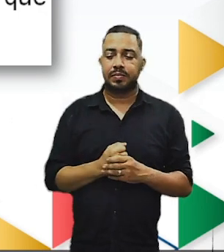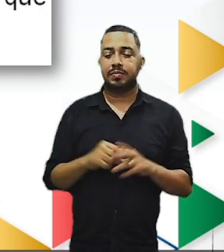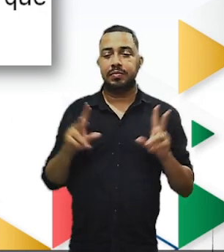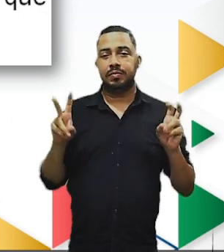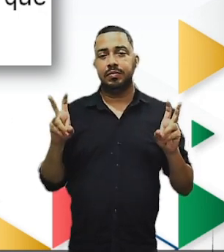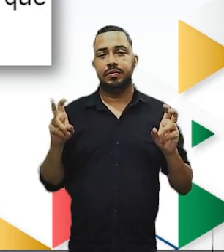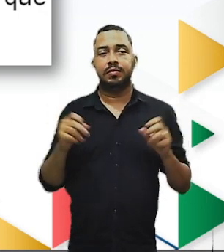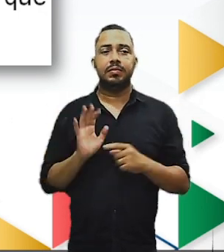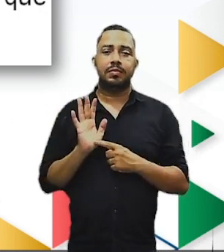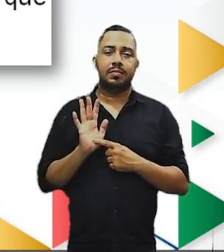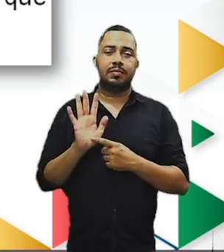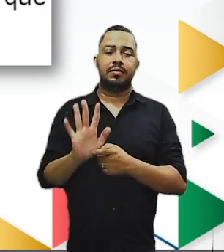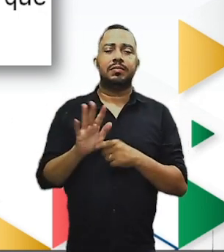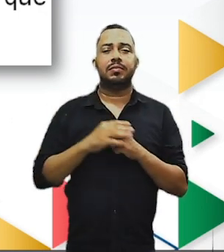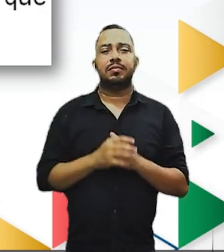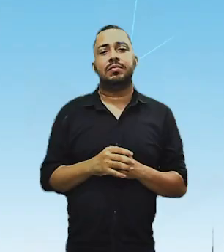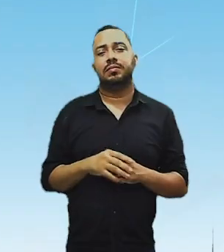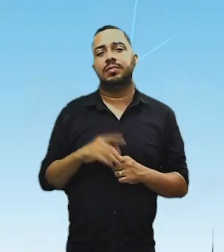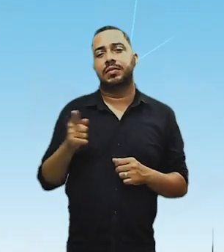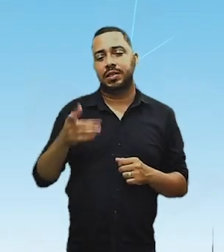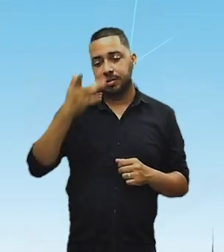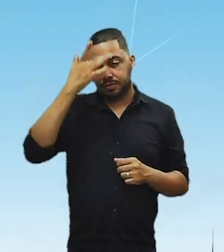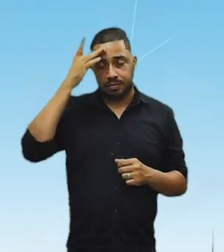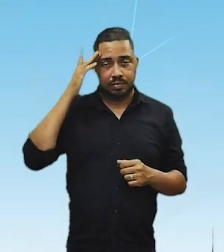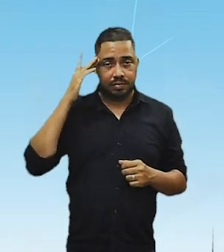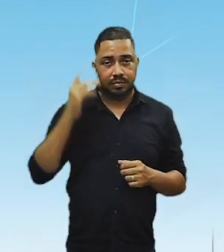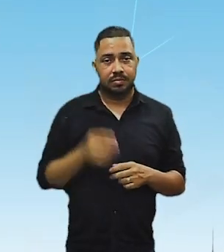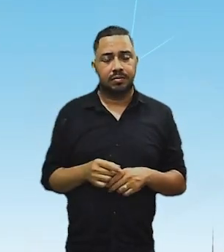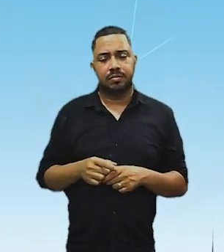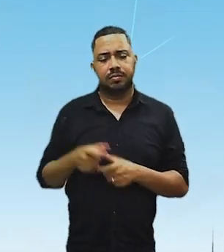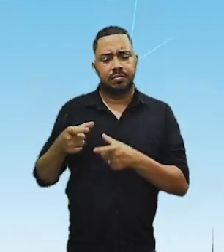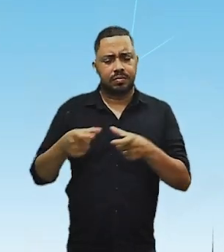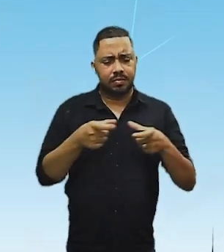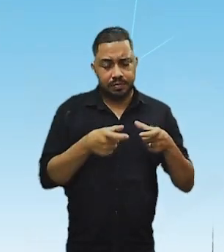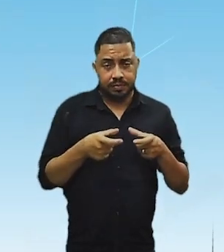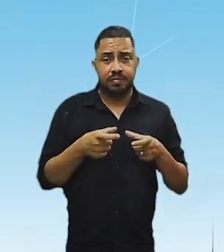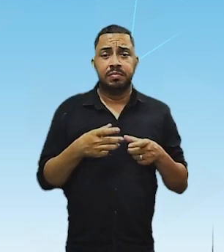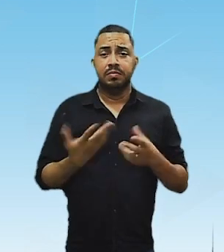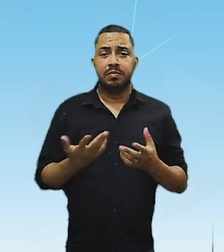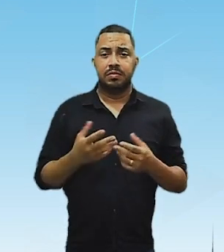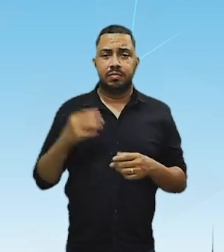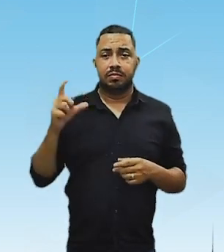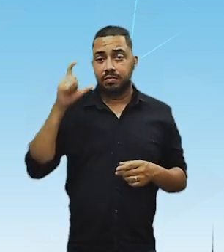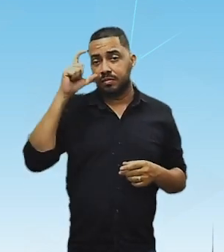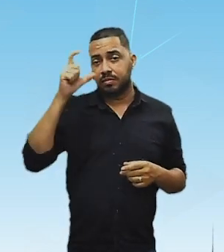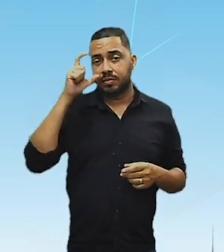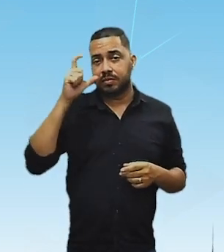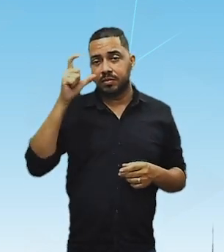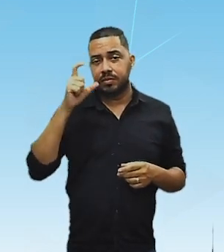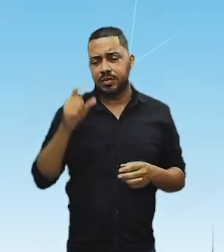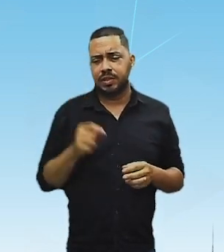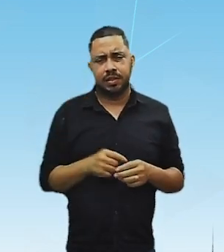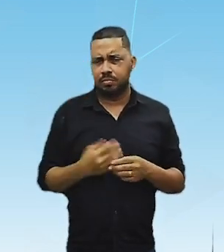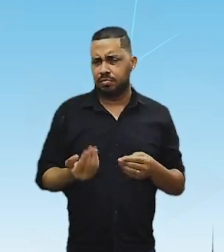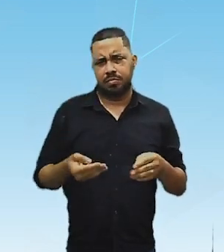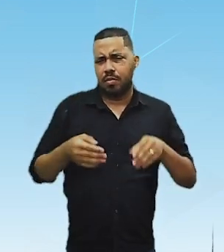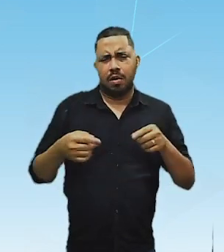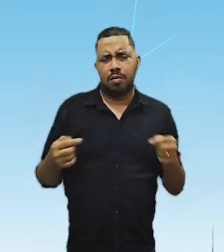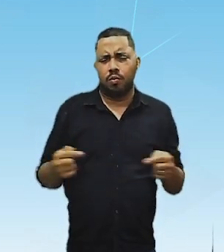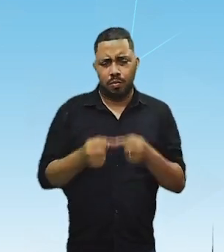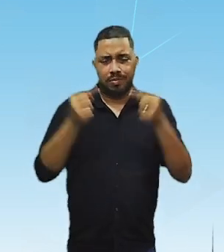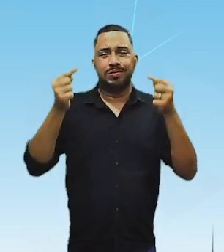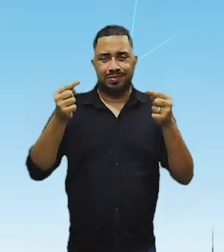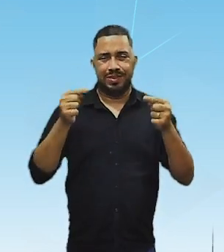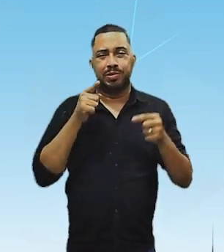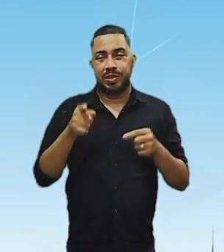de apresentar a esta pessoa posições interessantes, de interesse comum, para que alguém compre a